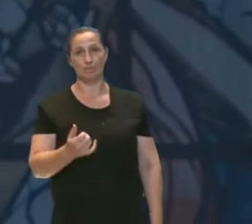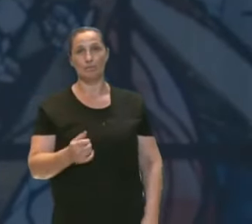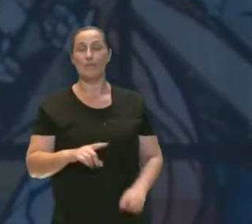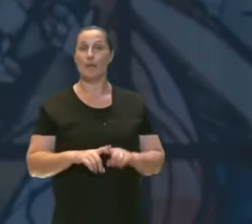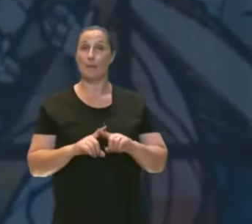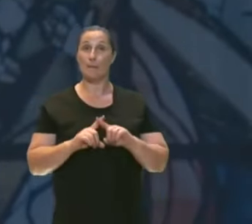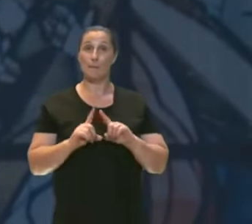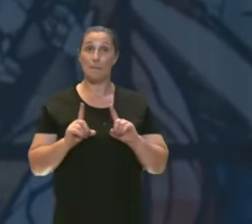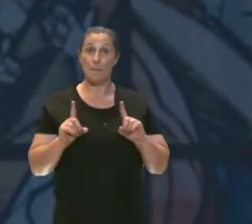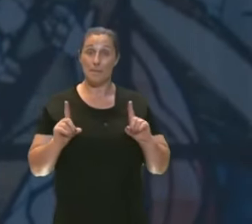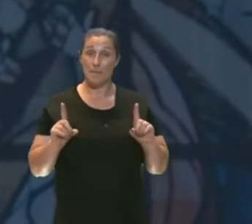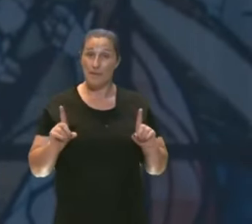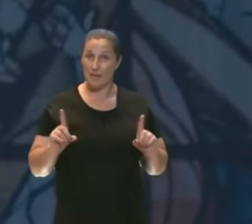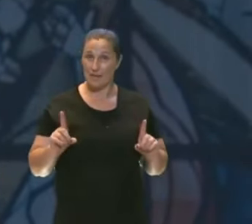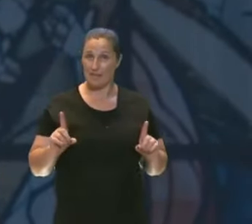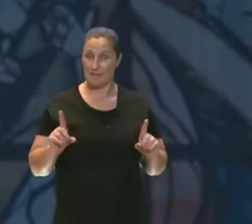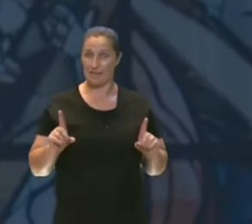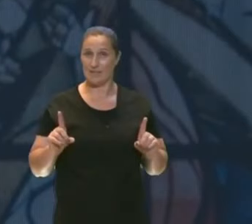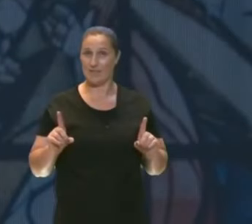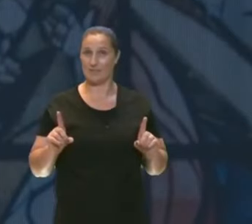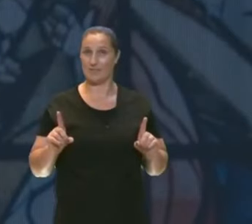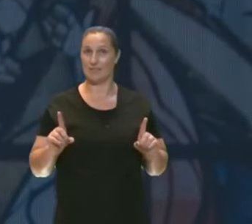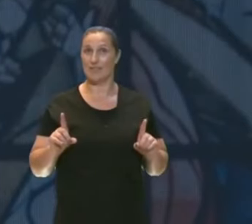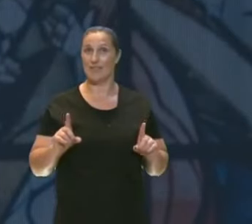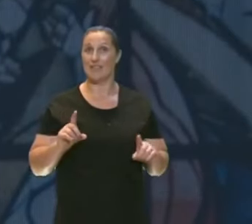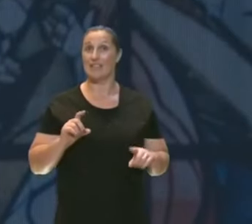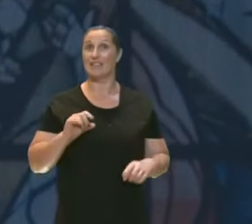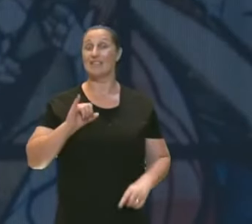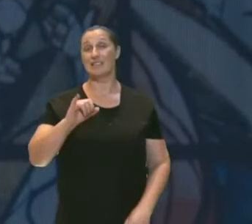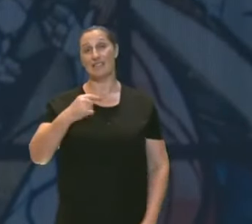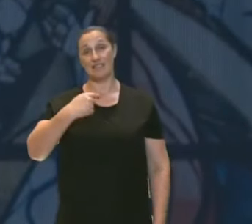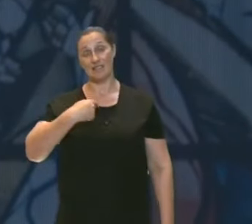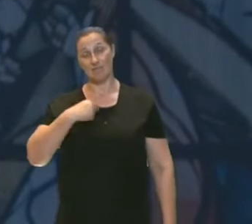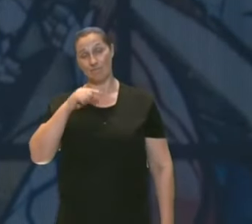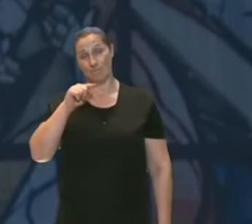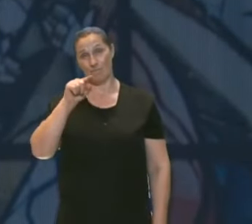Mas nada disso acontece se a gente não escolher